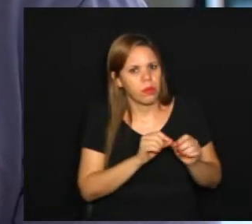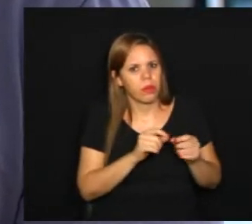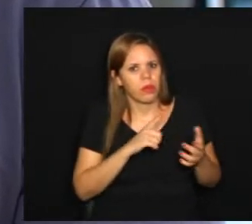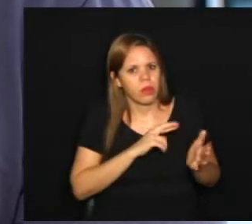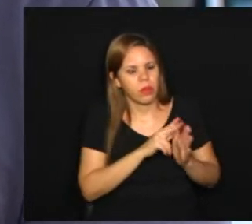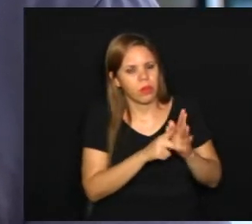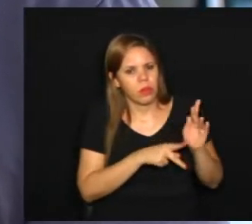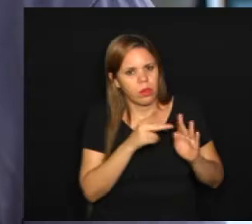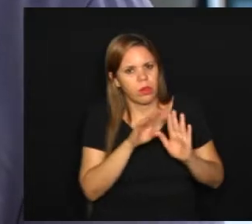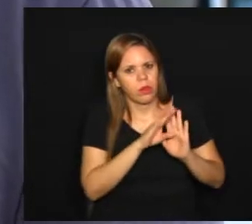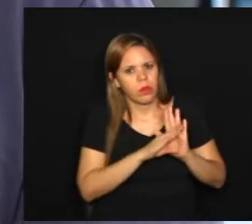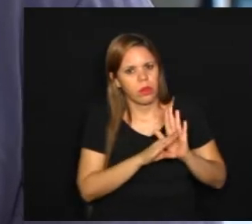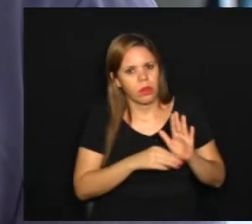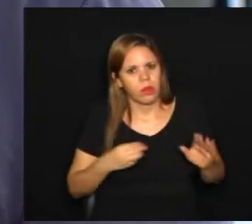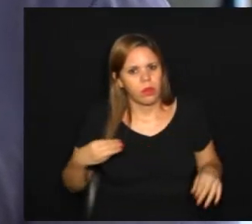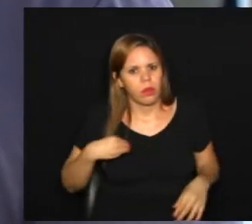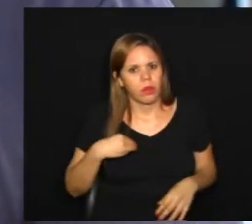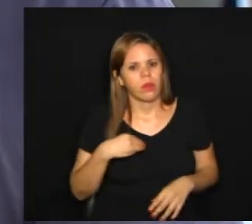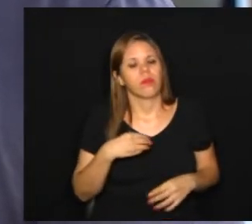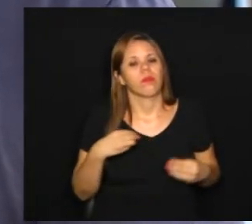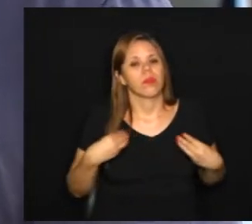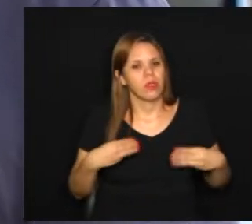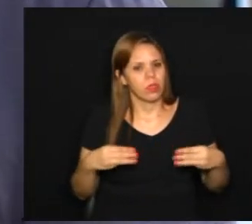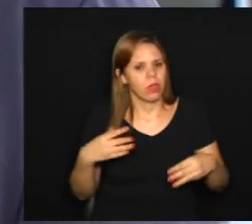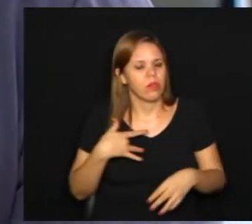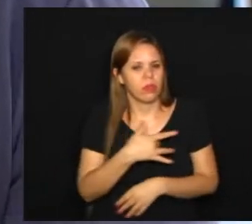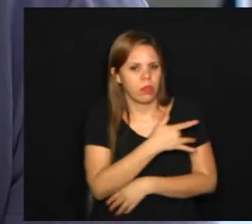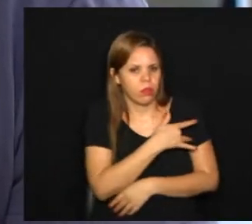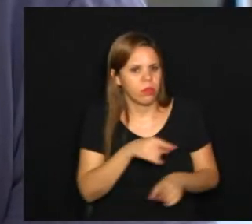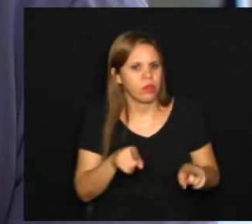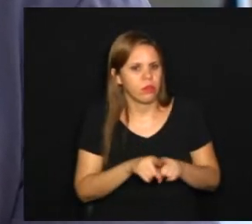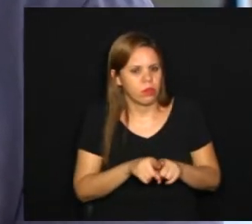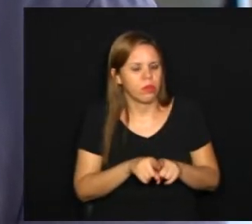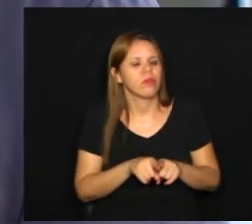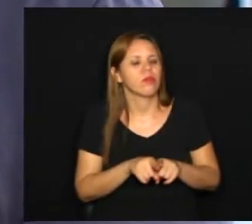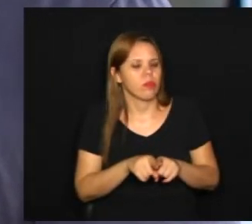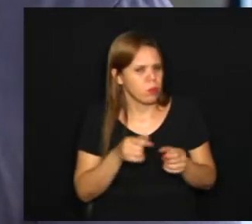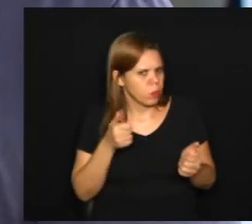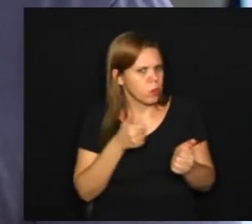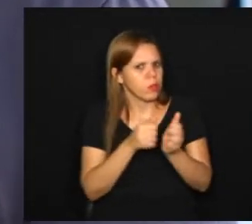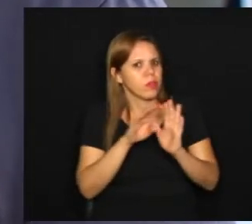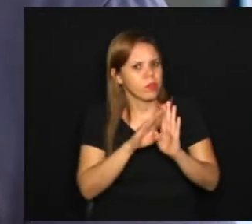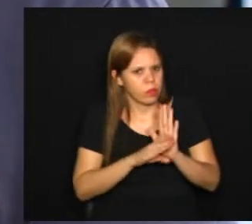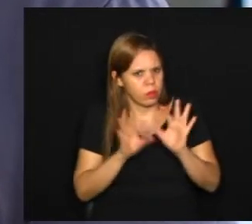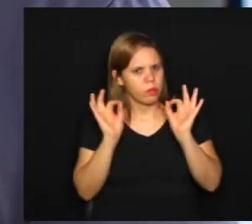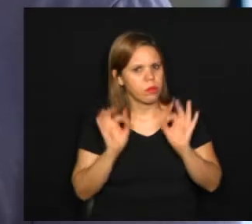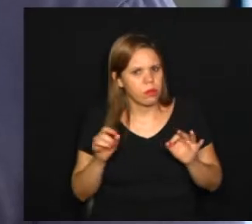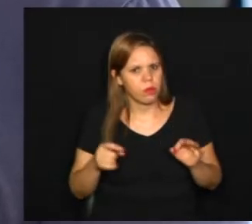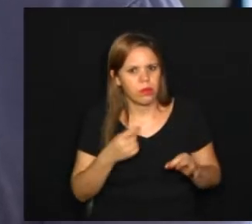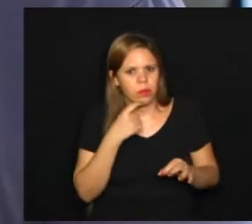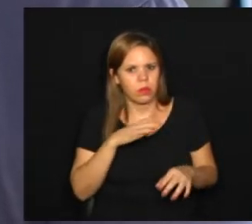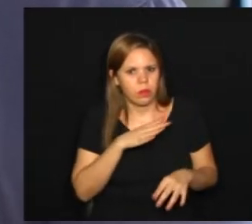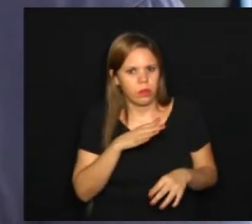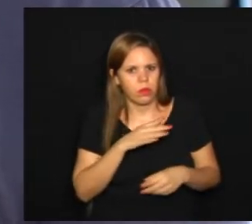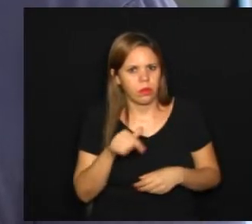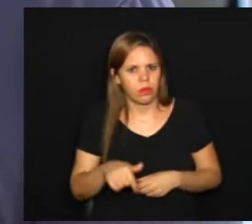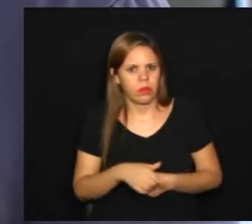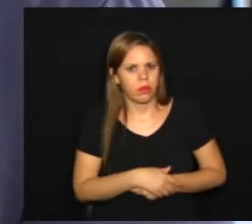os protocolos do Ministério da Saúde, da Organização Mundial de Saúde, estão sendo seguidos adequadamente aqui na nossa